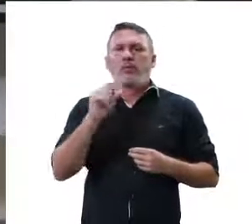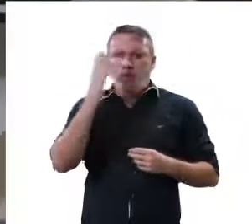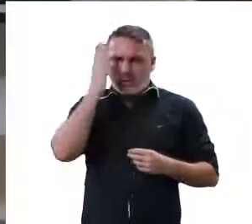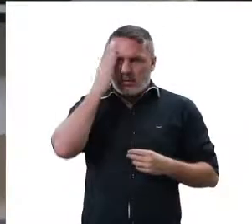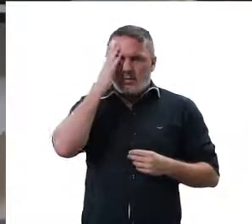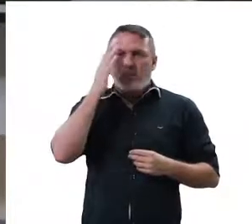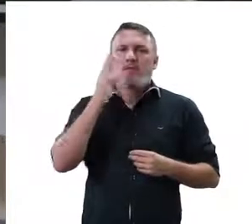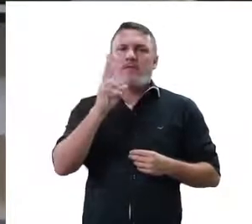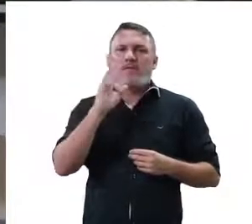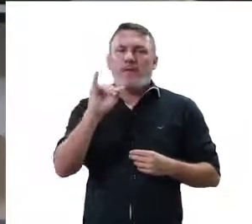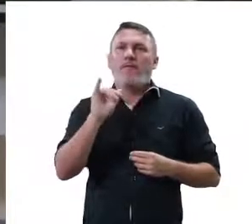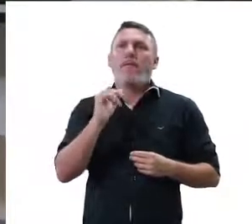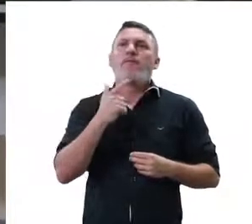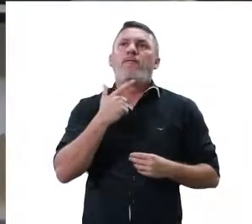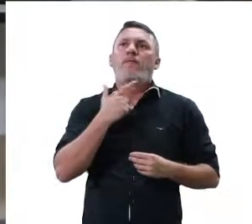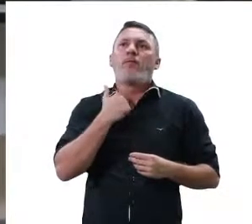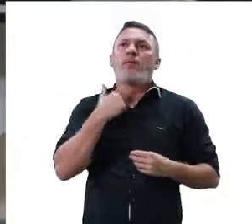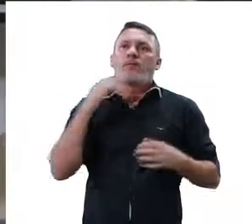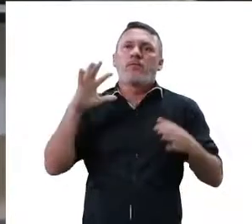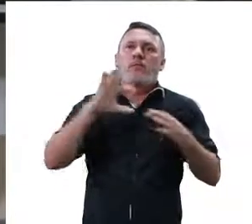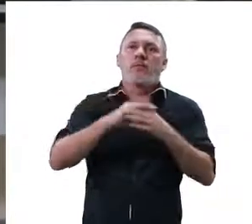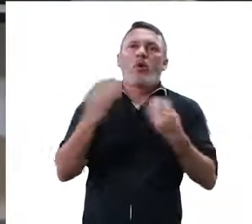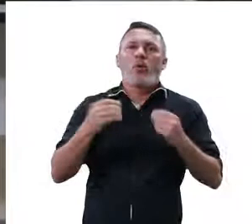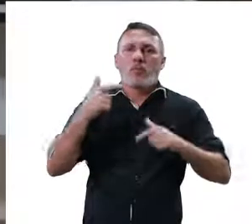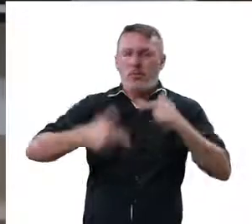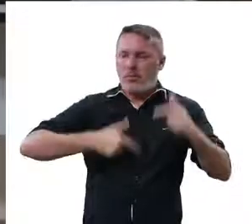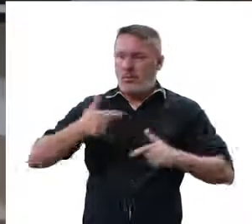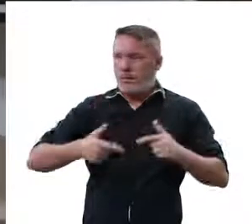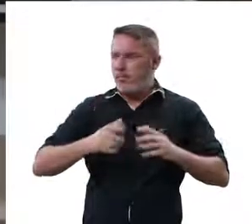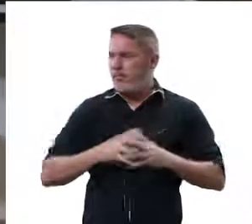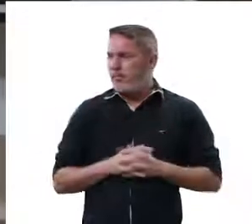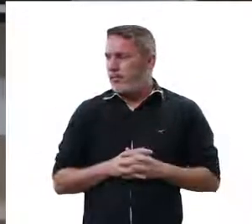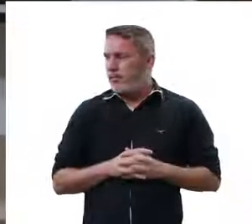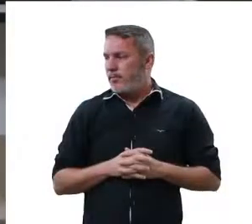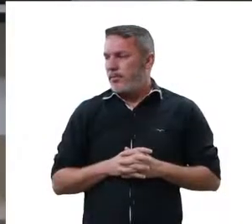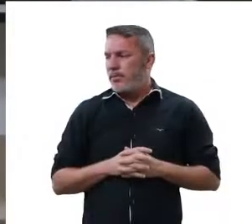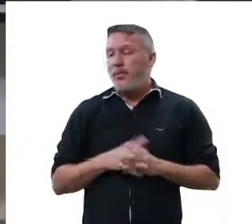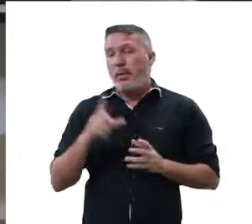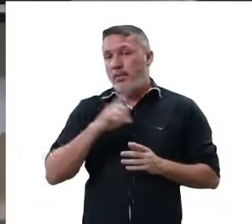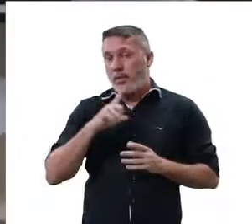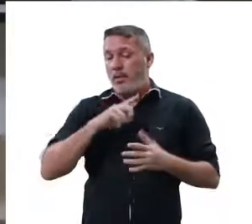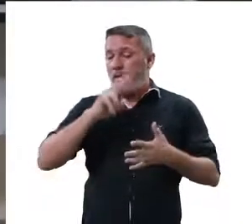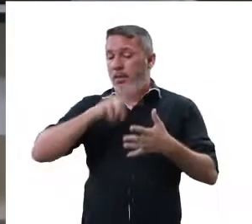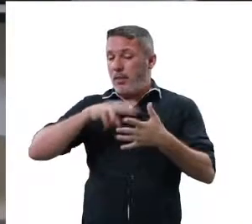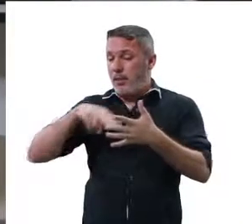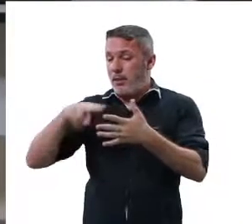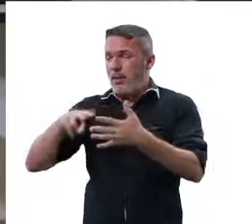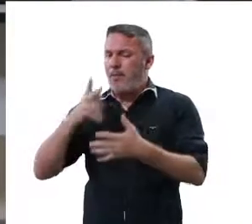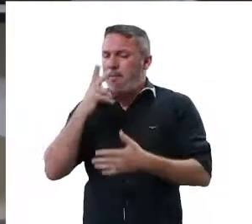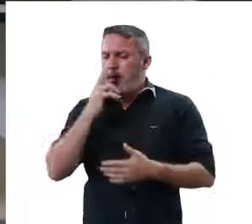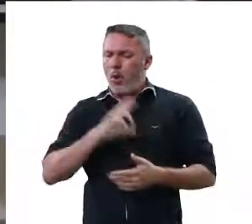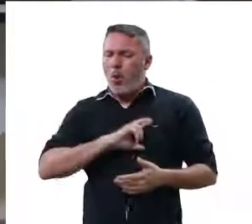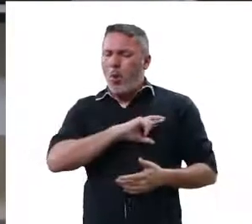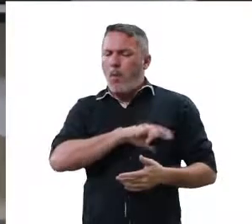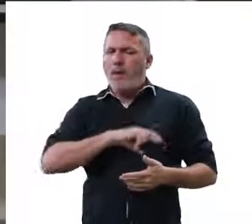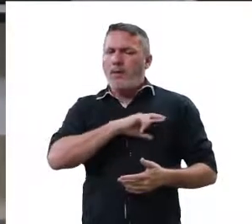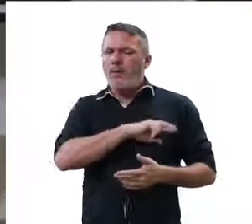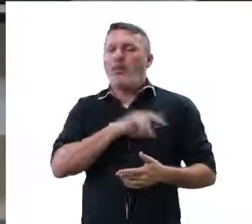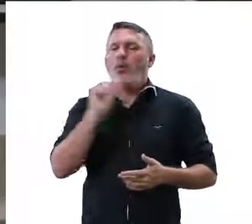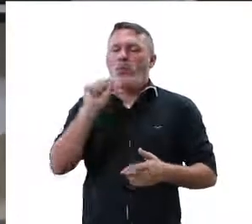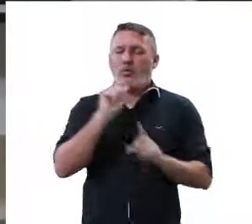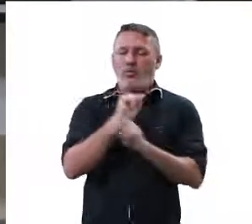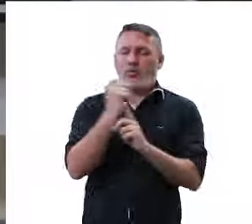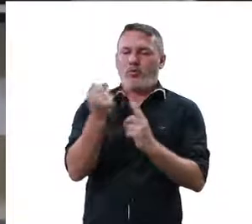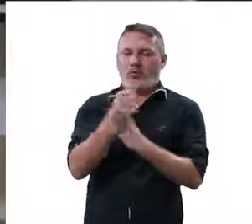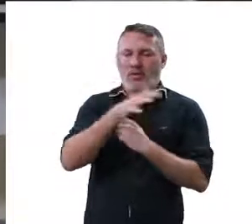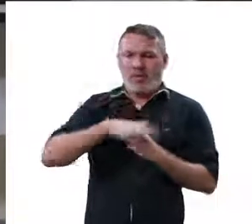darwinismo social. Vocês vão ficar na vontade para saber o que é isso, né? Aí que diz, ó, tem uma leitura romântica da